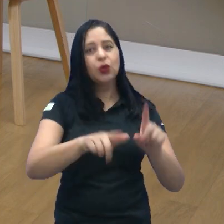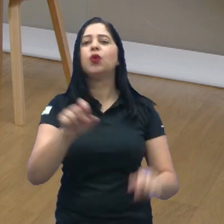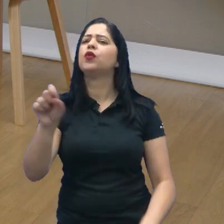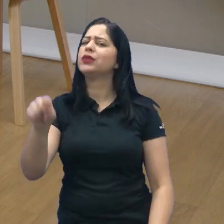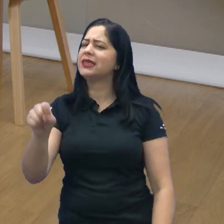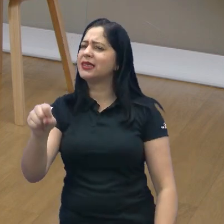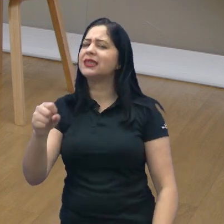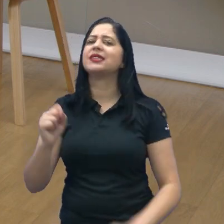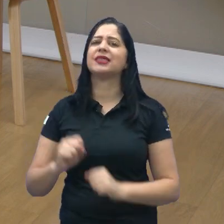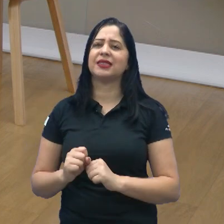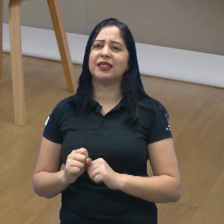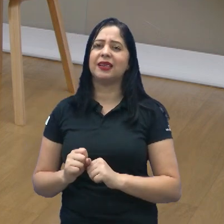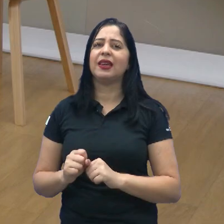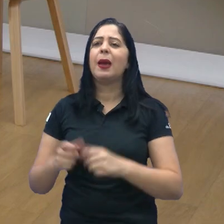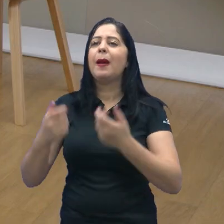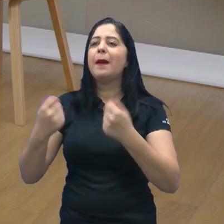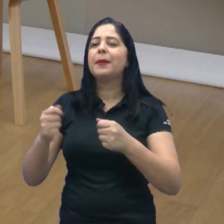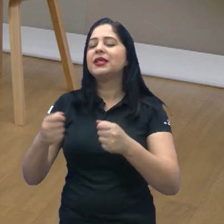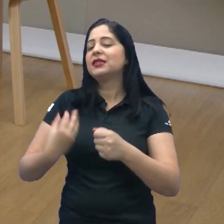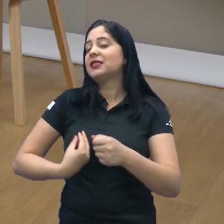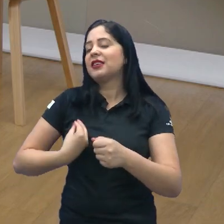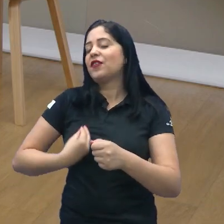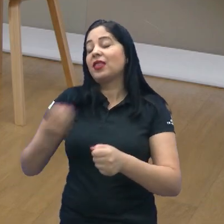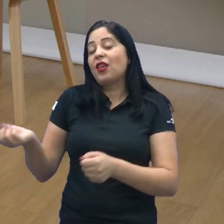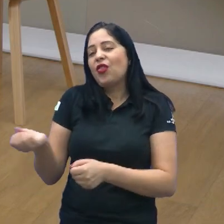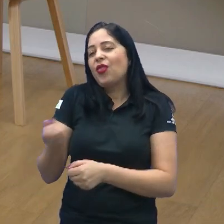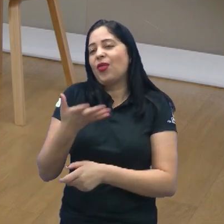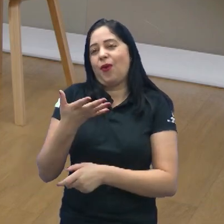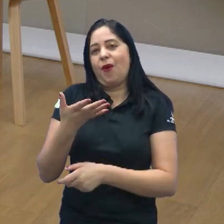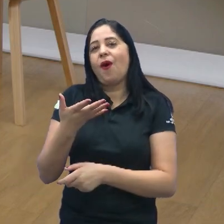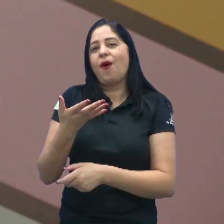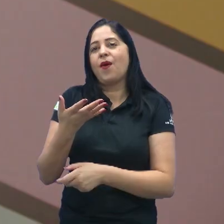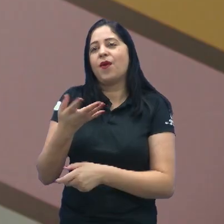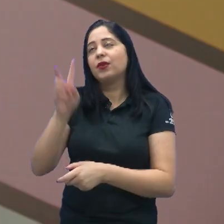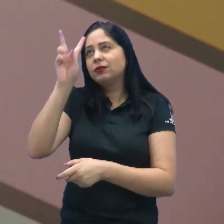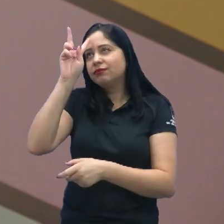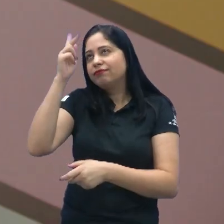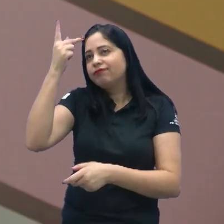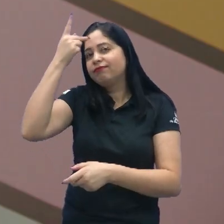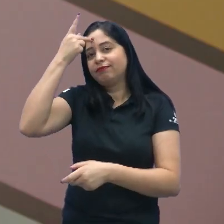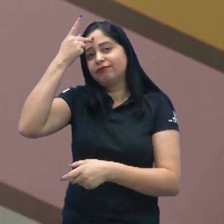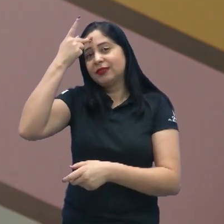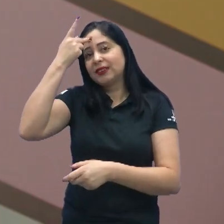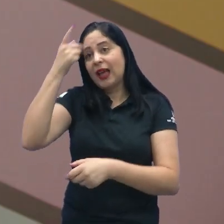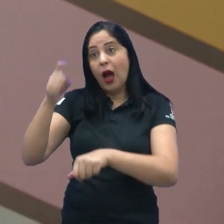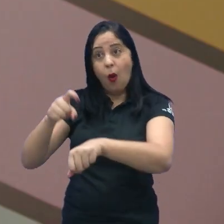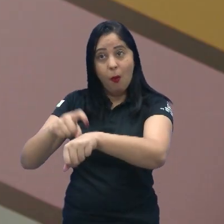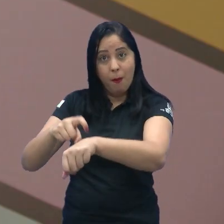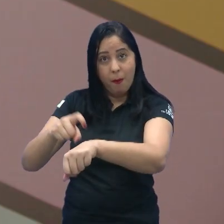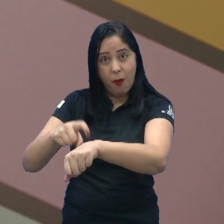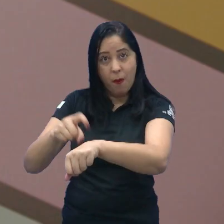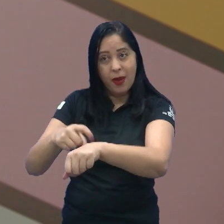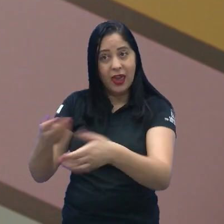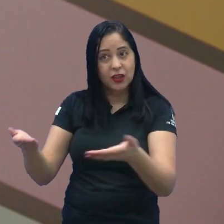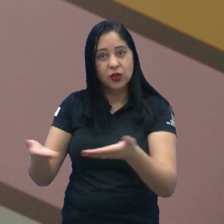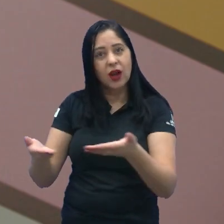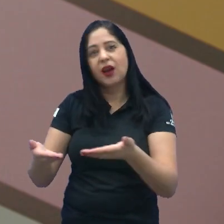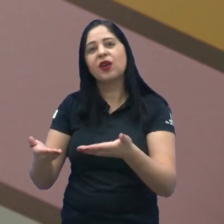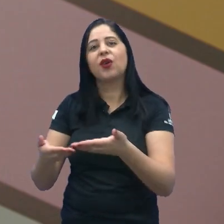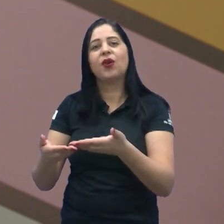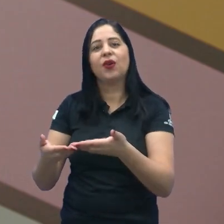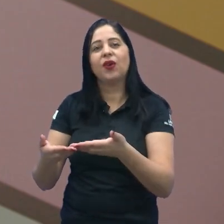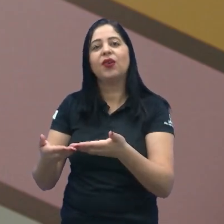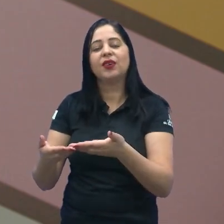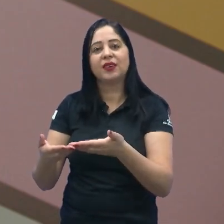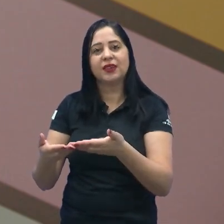né? Ela usou uma palavra muito bacana. É buscar nesse momento, né, algo que até que te